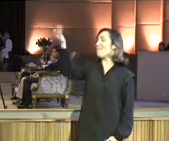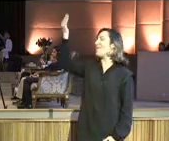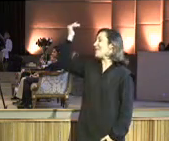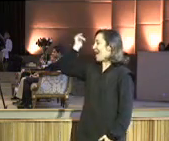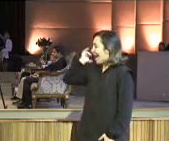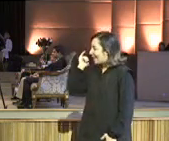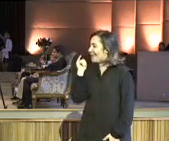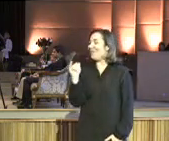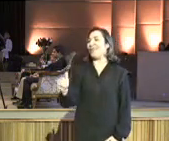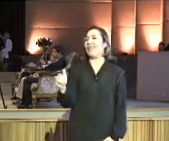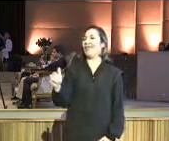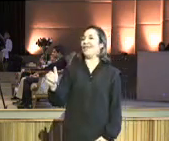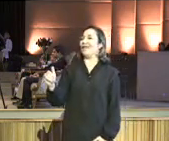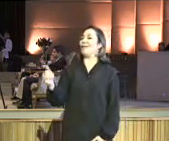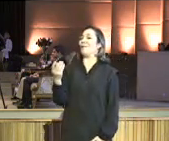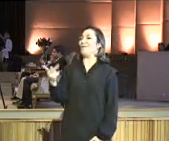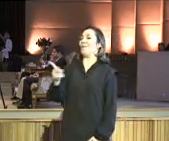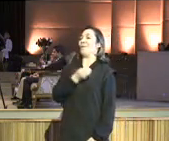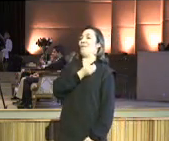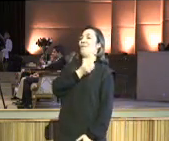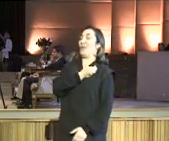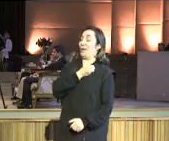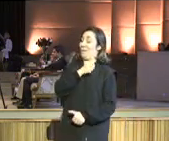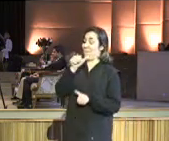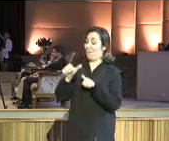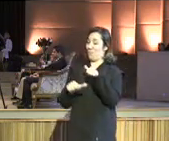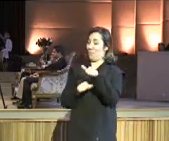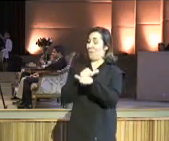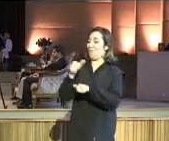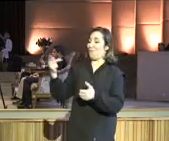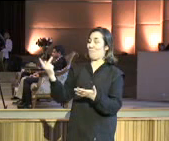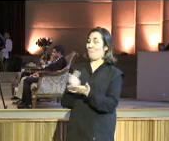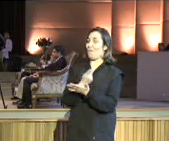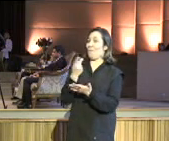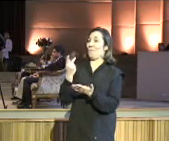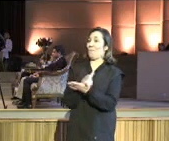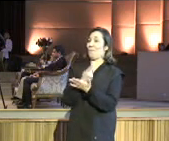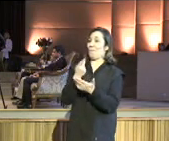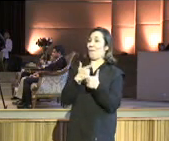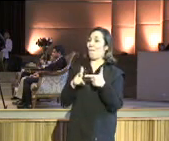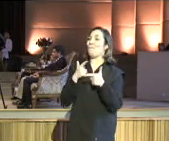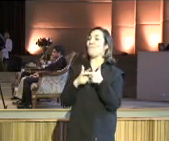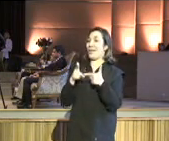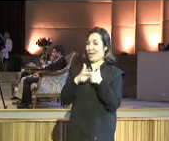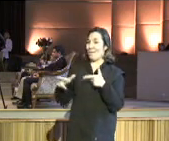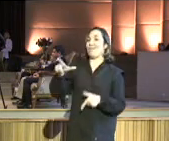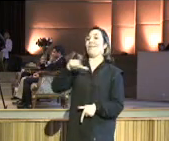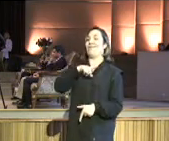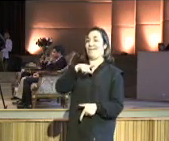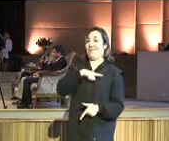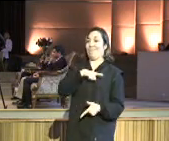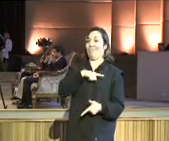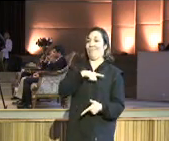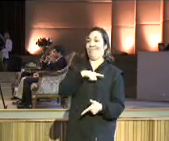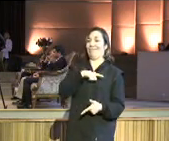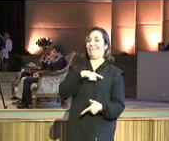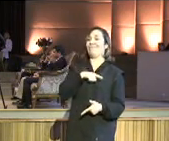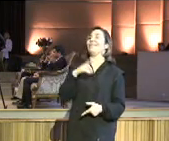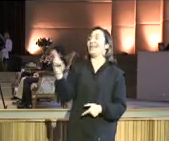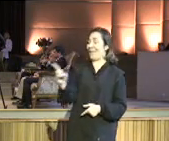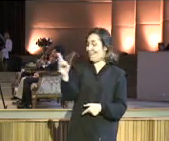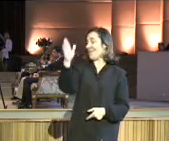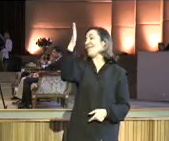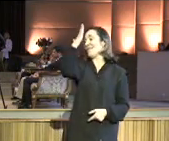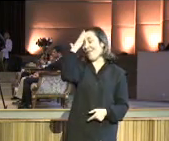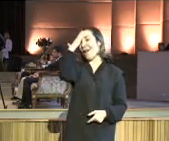A nova perspectiva que Deus queria dar para Davi vinha da certeza de